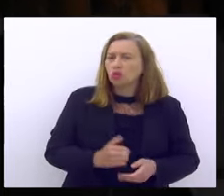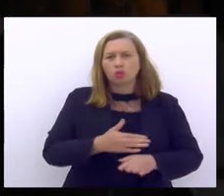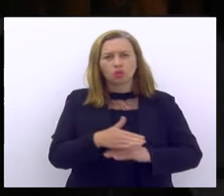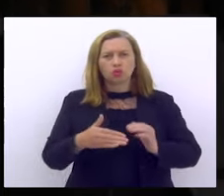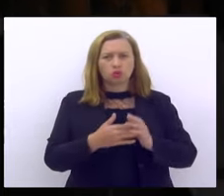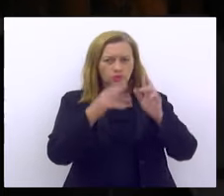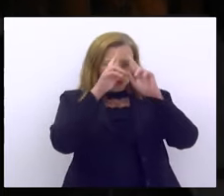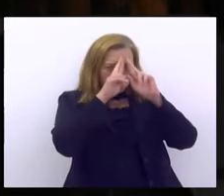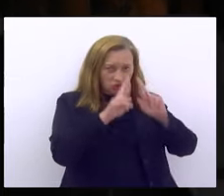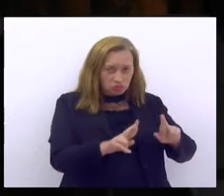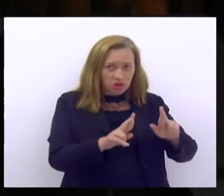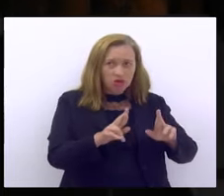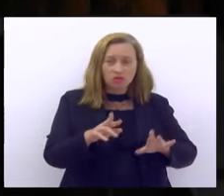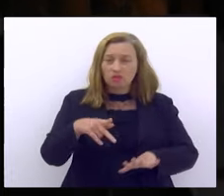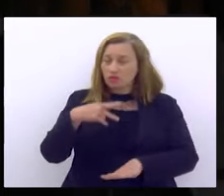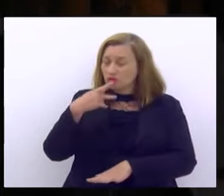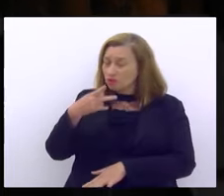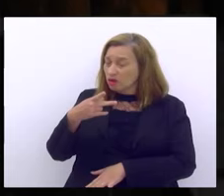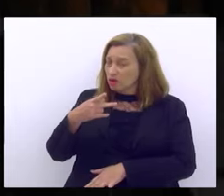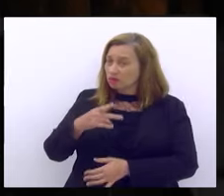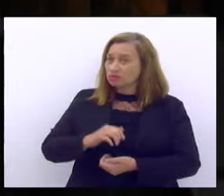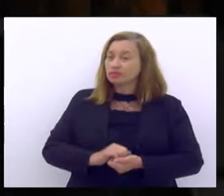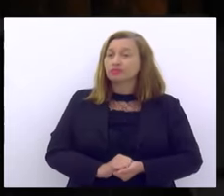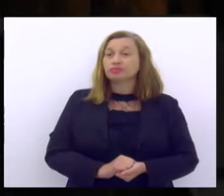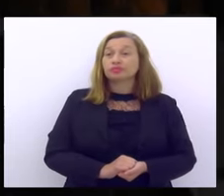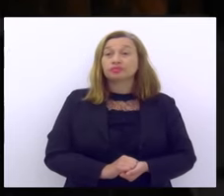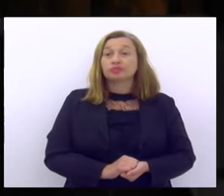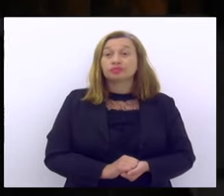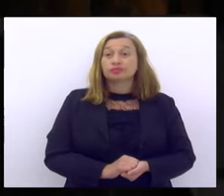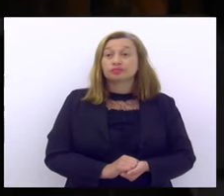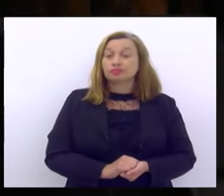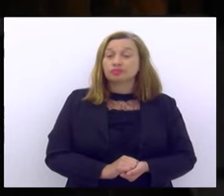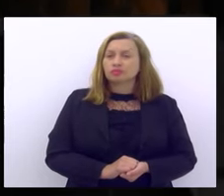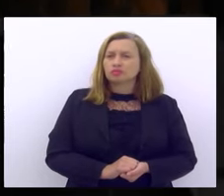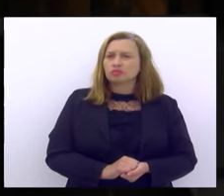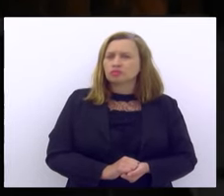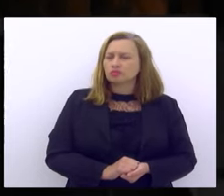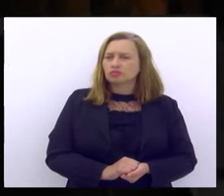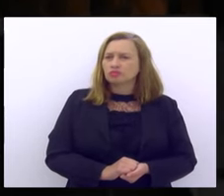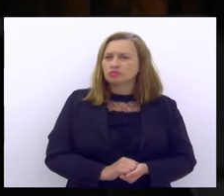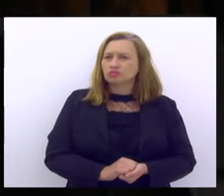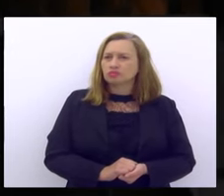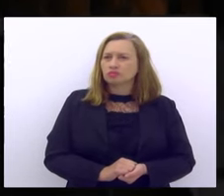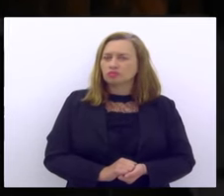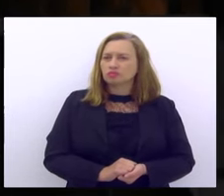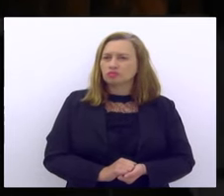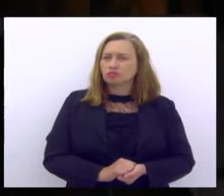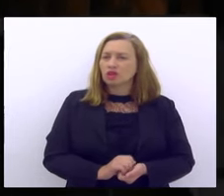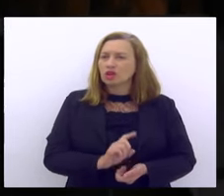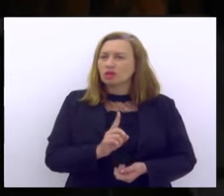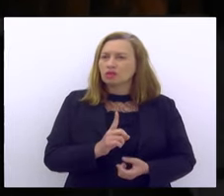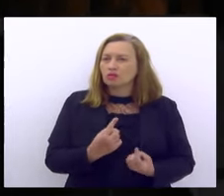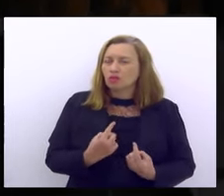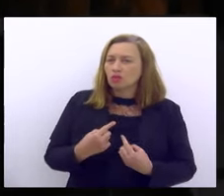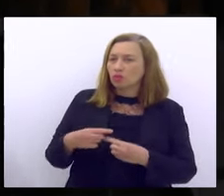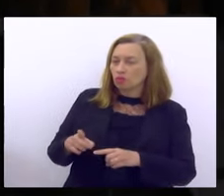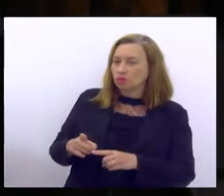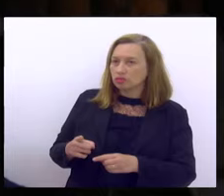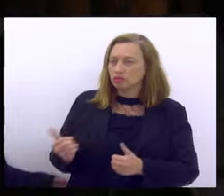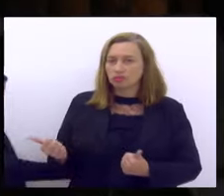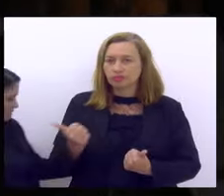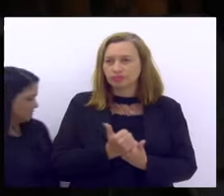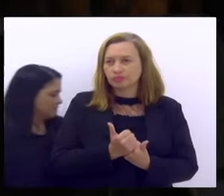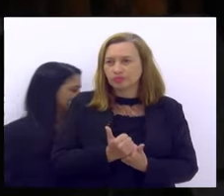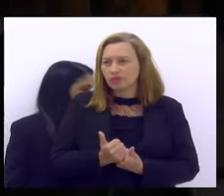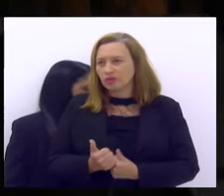respeito, considero uma nota assodada, uma nota que não permitiu o contraditório, nem sequer ouvir a